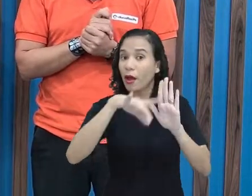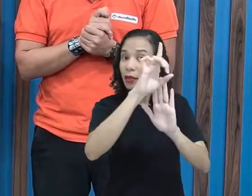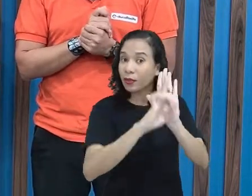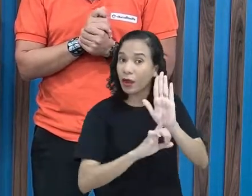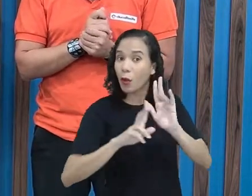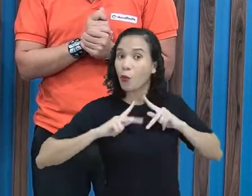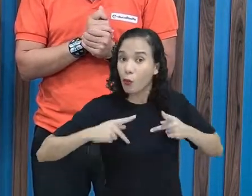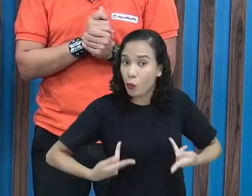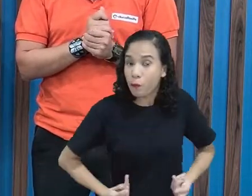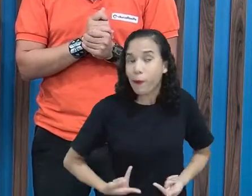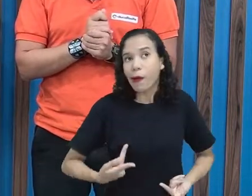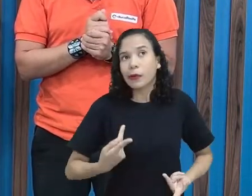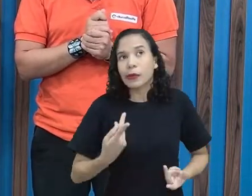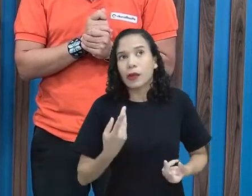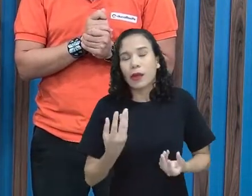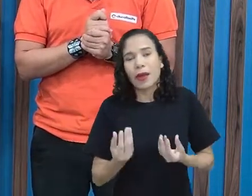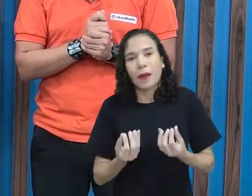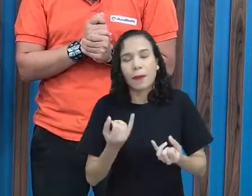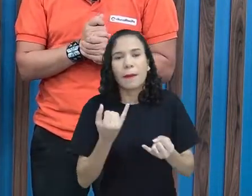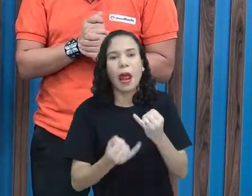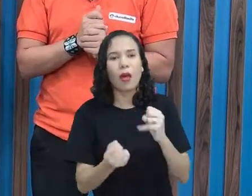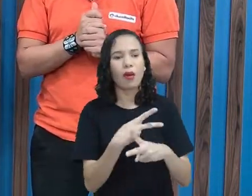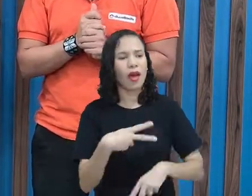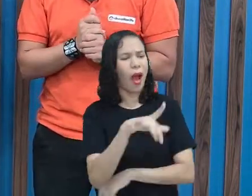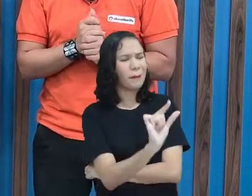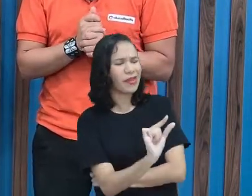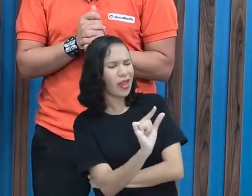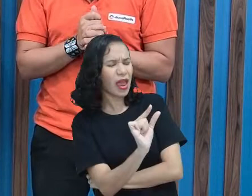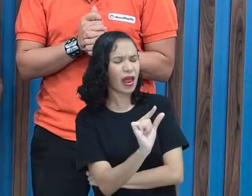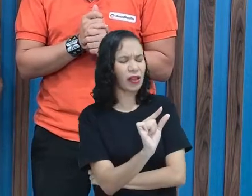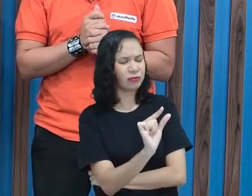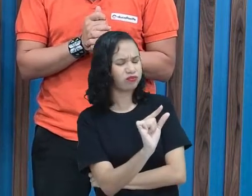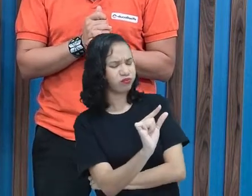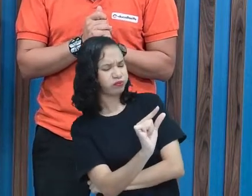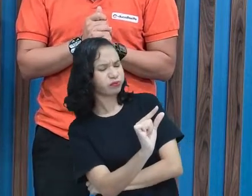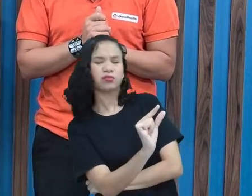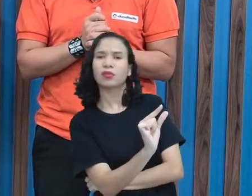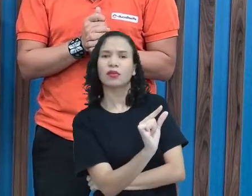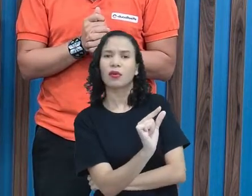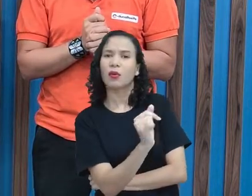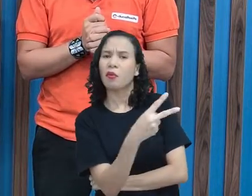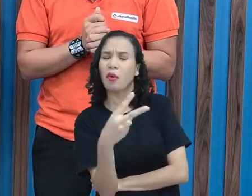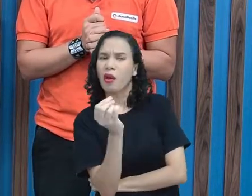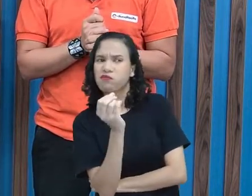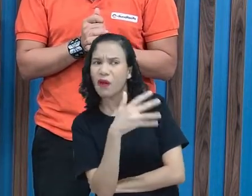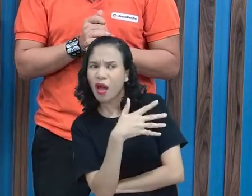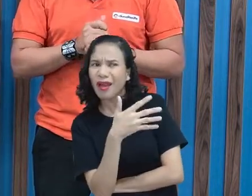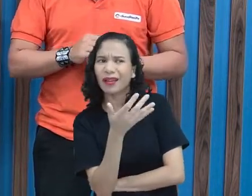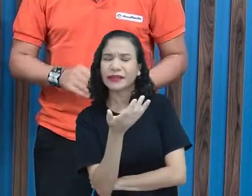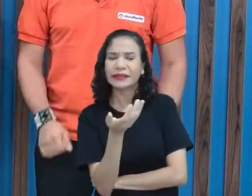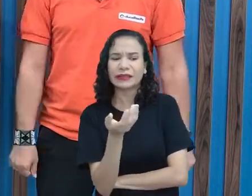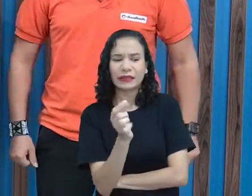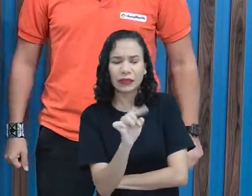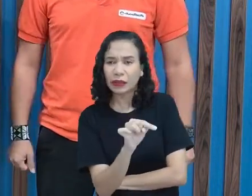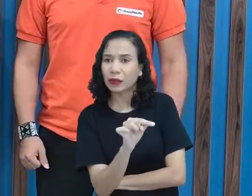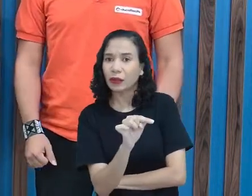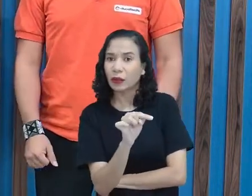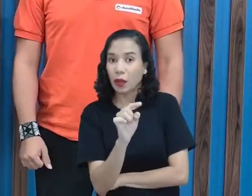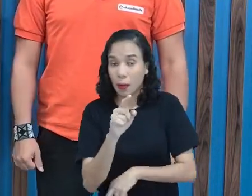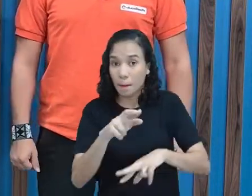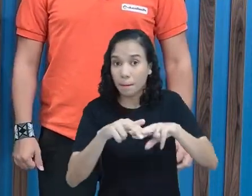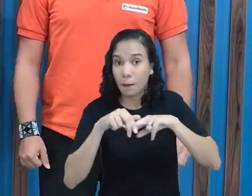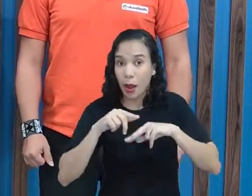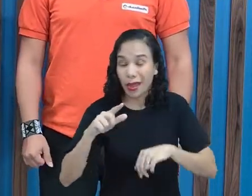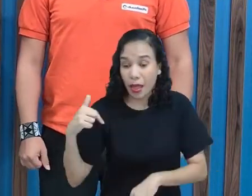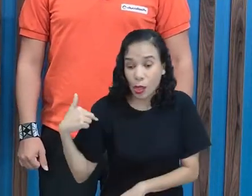eles são vistos como algo menor, né, Armando? Então, Exatamente. pensar como algo menor, algo que é nosso. Falar em